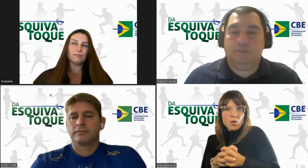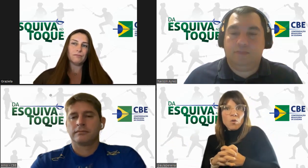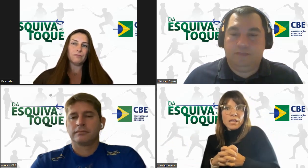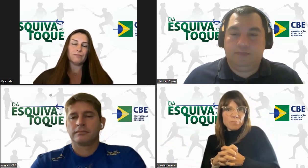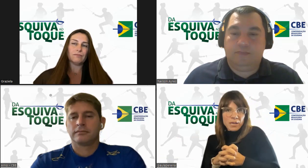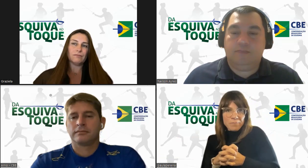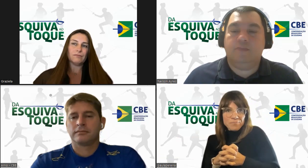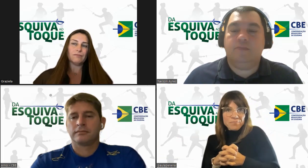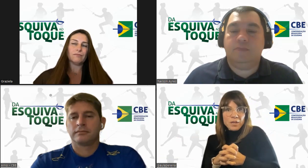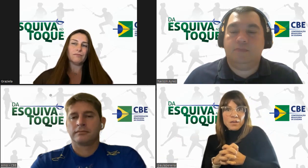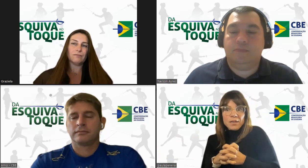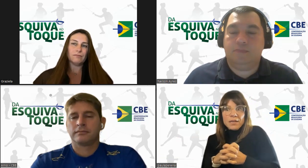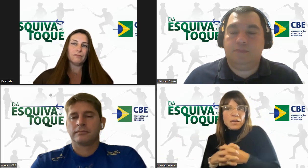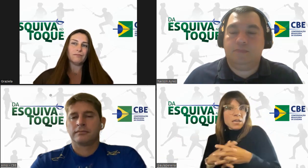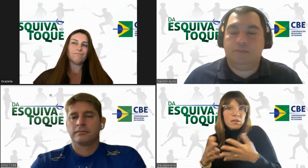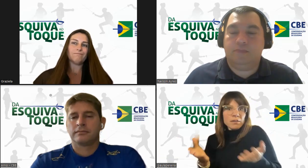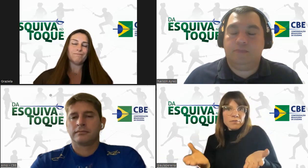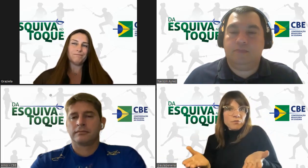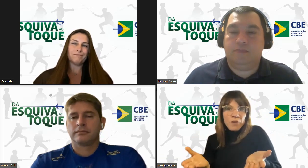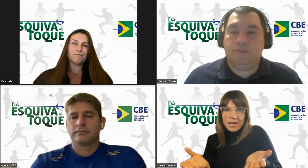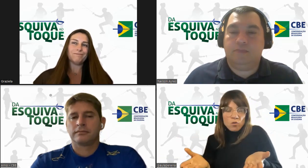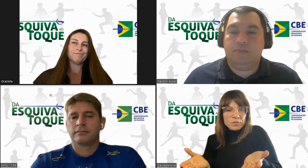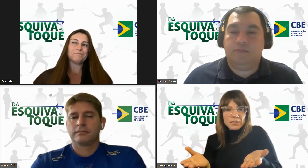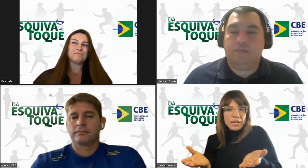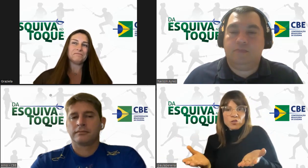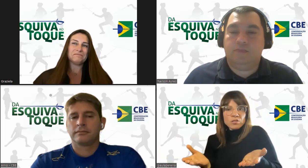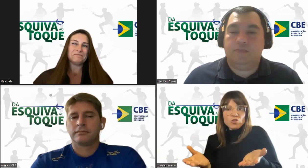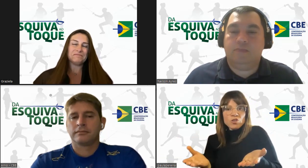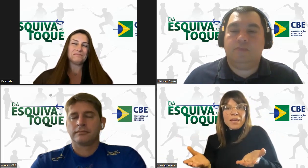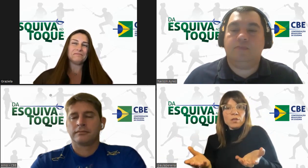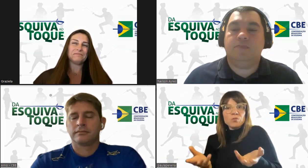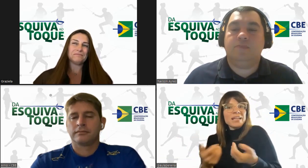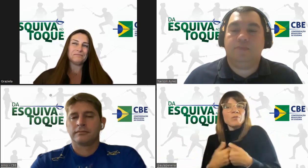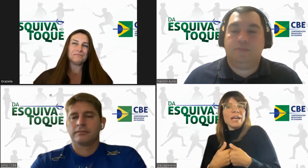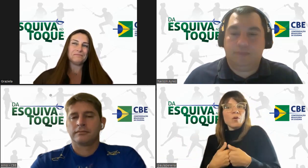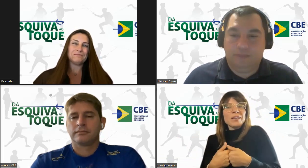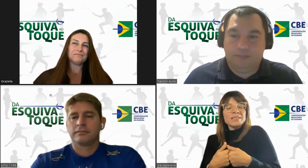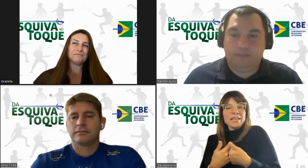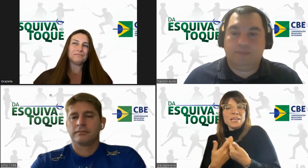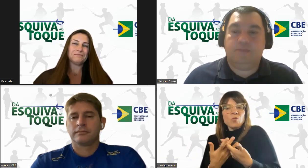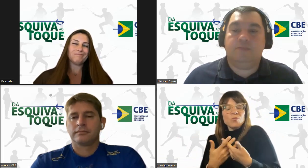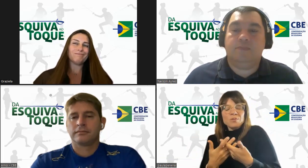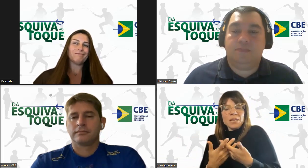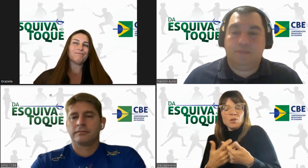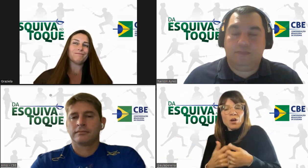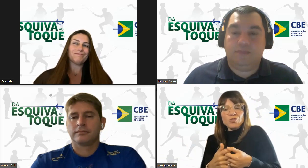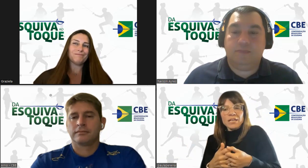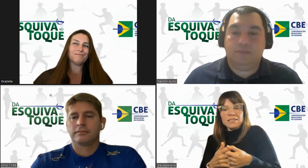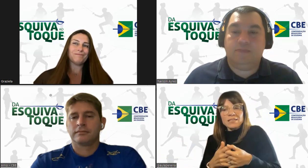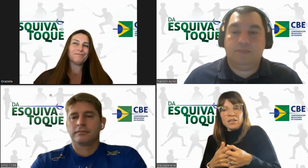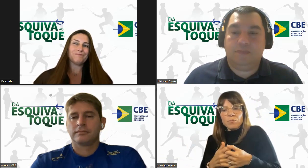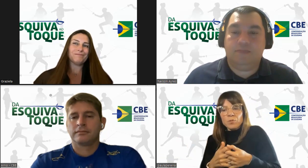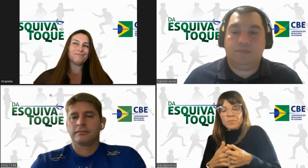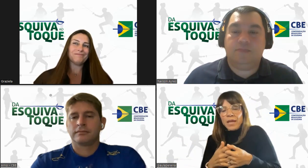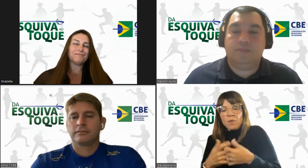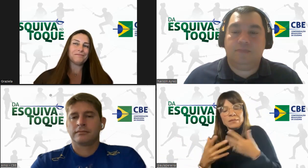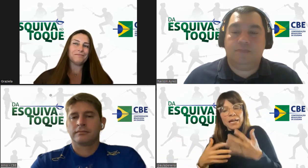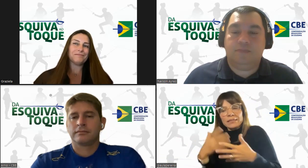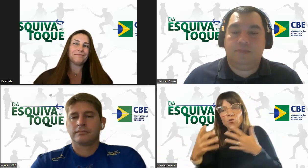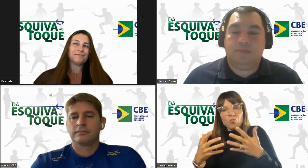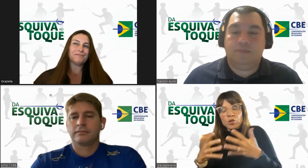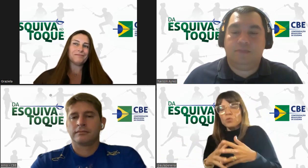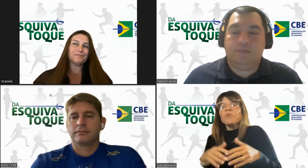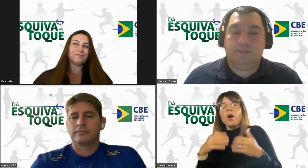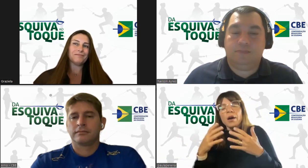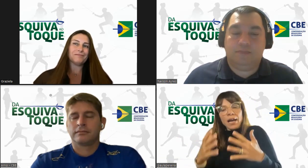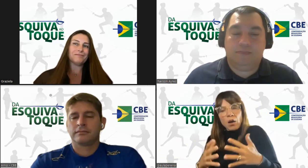olímpica e vai acontecer de sentir medo e ele não quer reconhecer eu sempre gosto de dar esse exemplo né